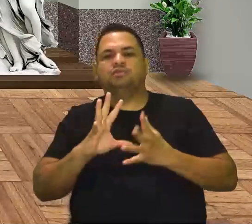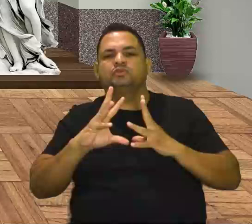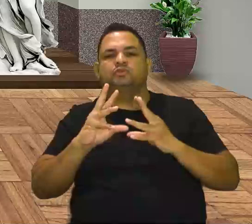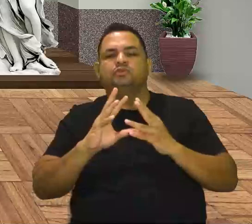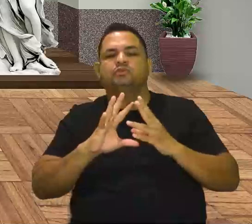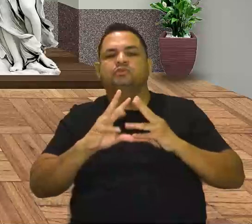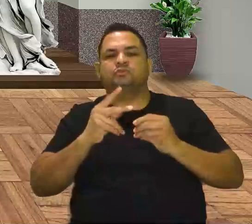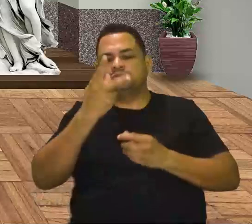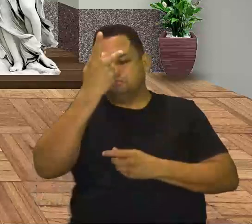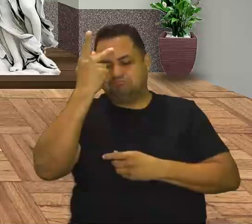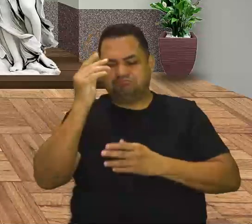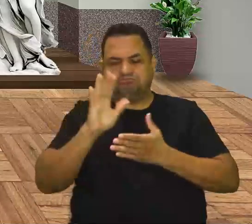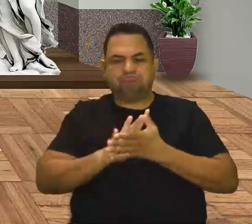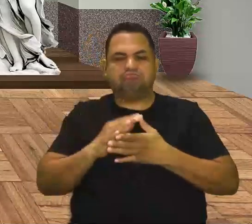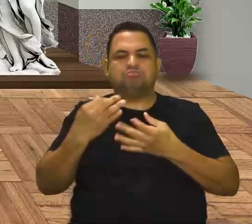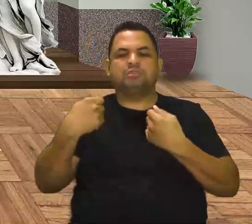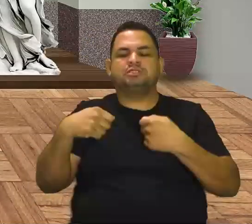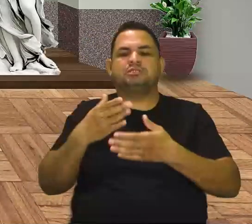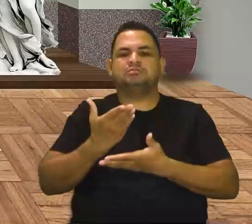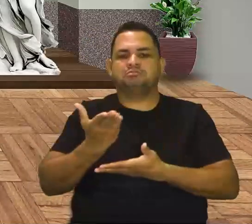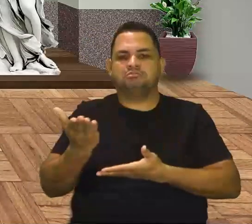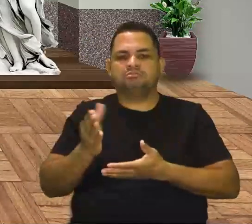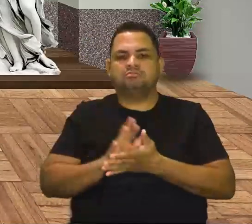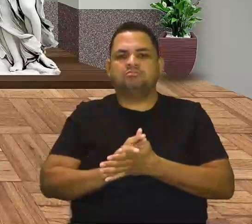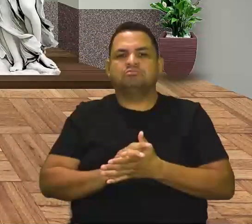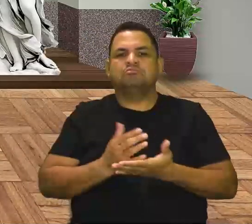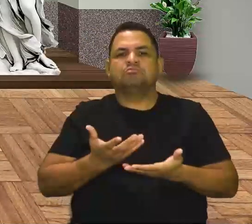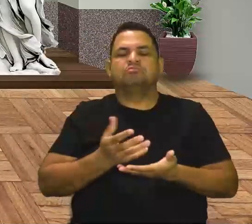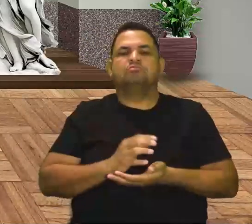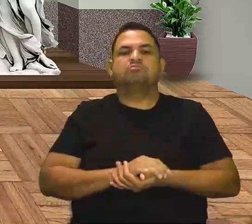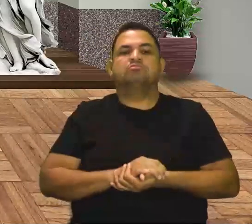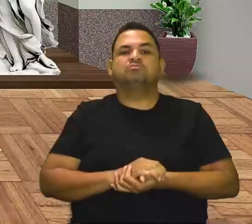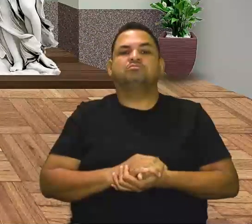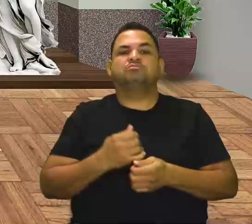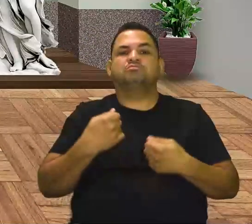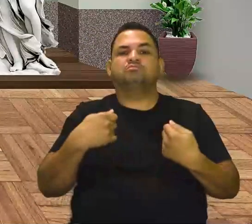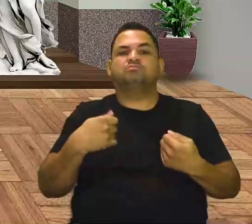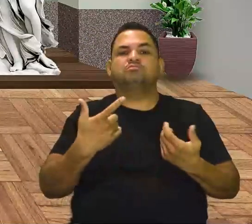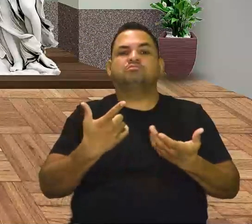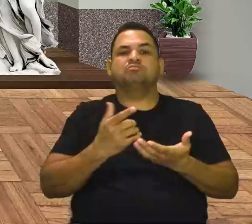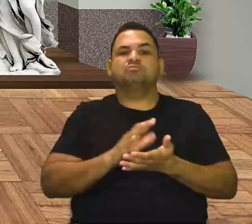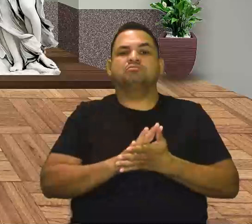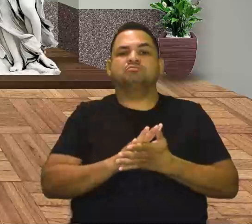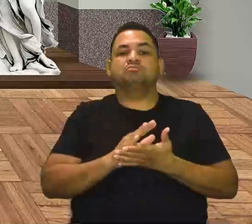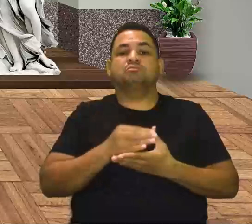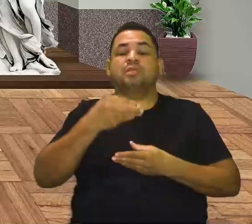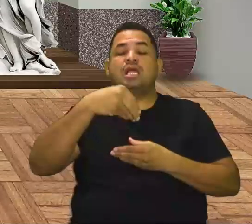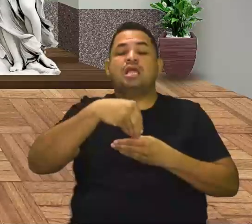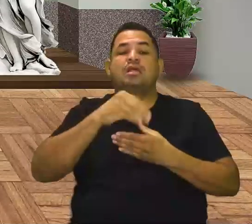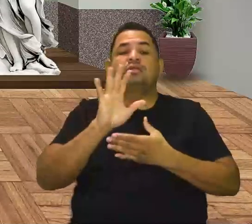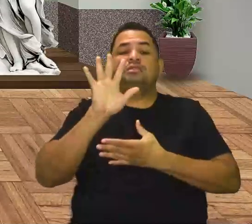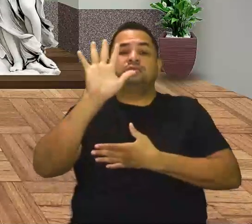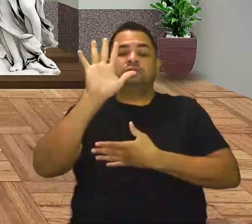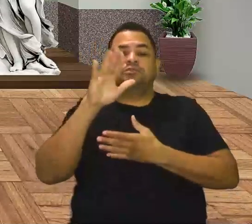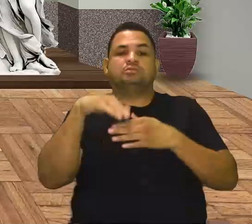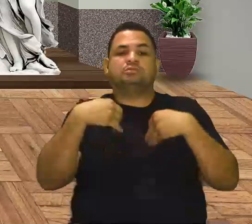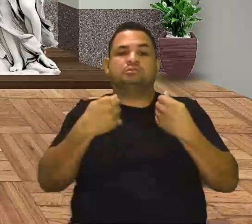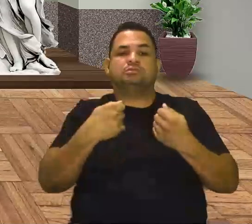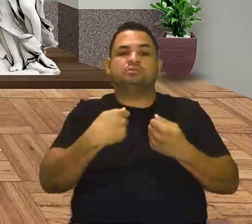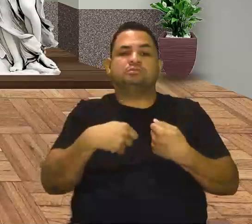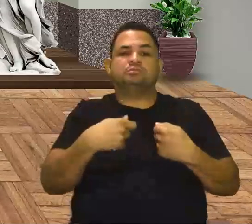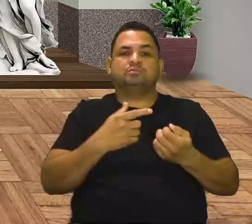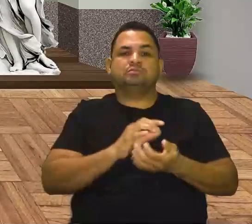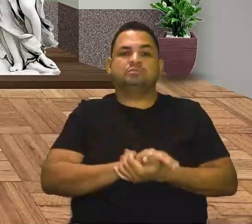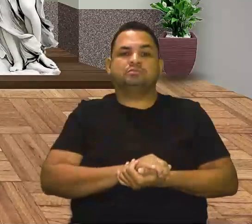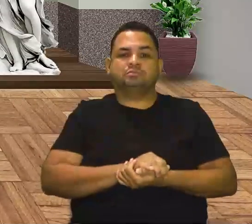dele, daquela localidade. E quem queria ser candidato dizia: olha, eu preciso ser candidato, eu preciso ser eleito. Ele disse: então eu vou levar o meu